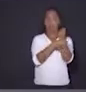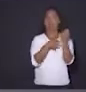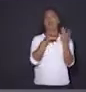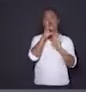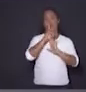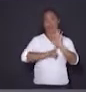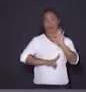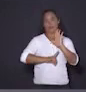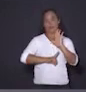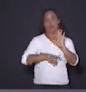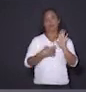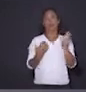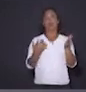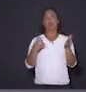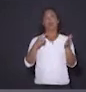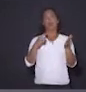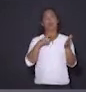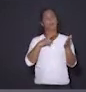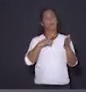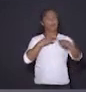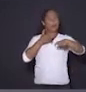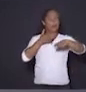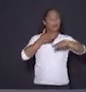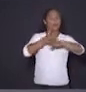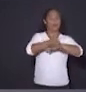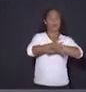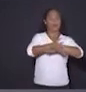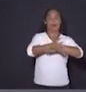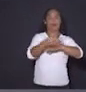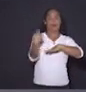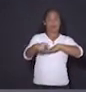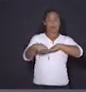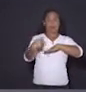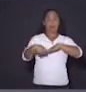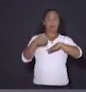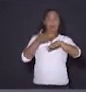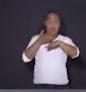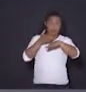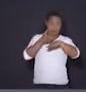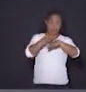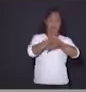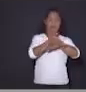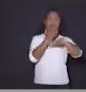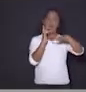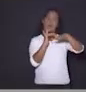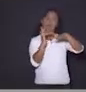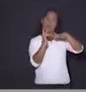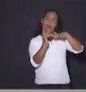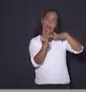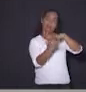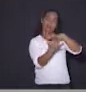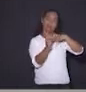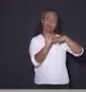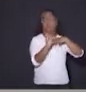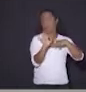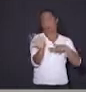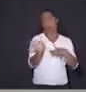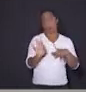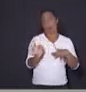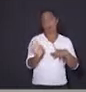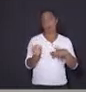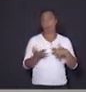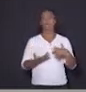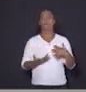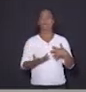e elas estão relacionadas primeiro o acesso nessa tem que ter acesso à rede se não nada disso se concretiza depois